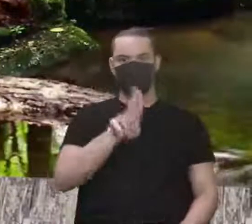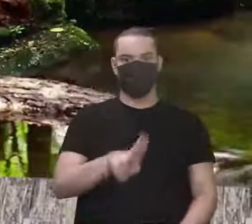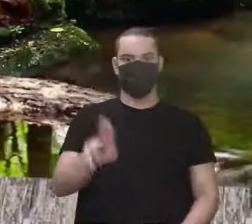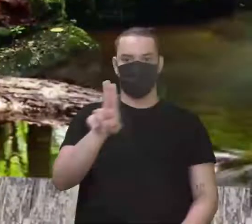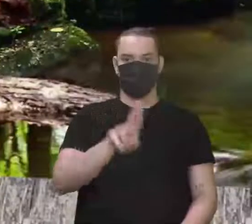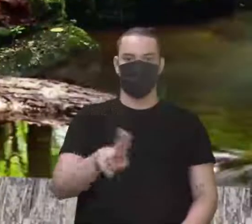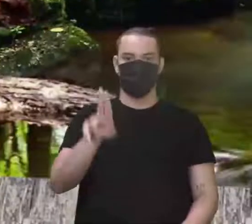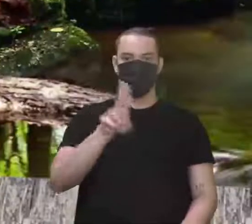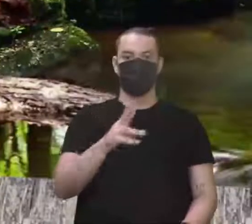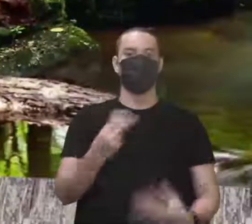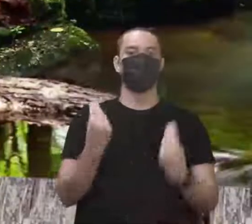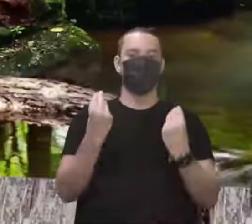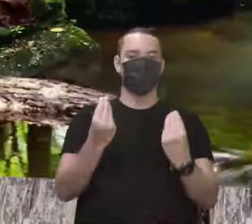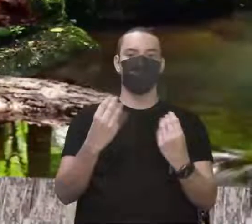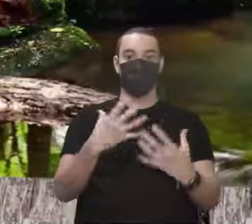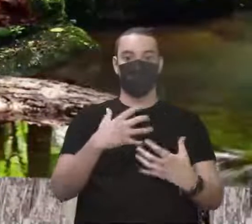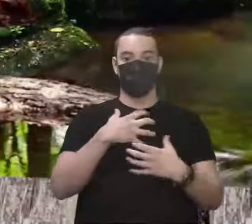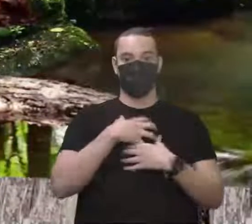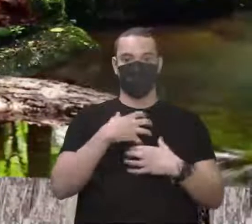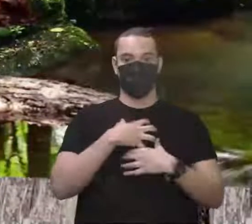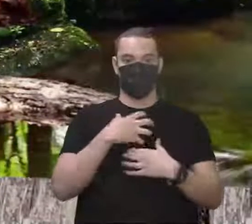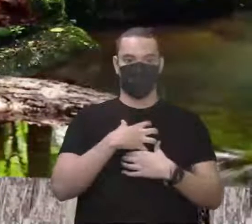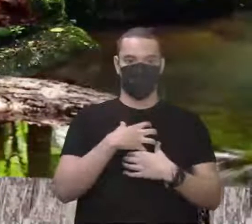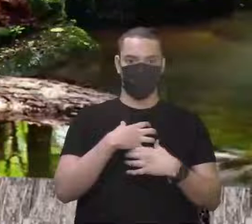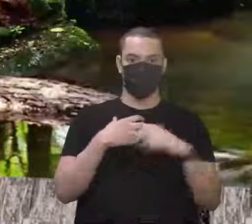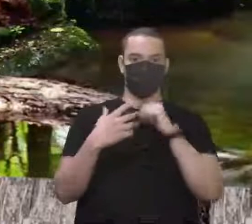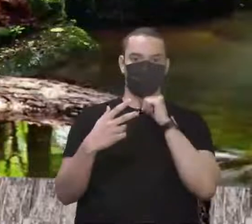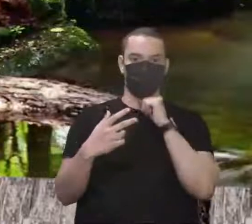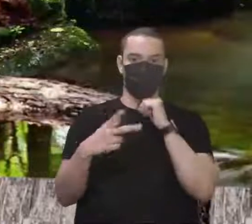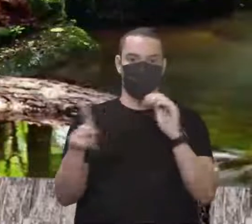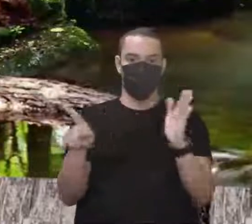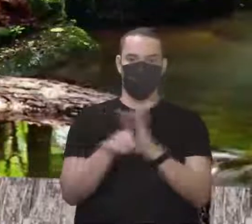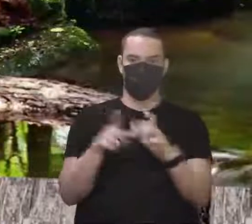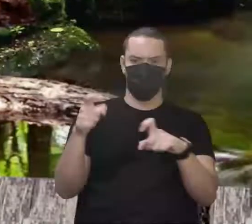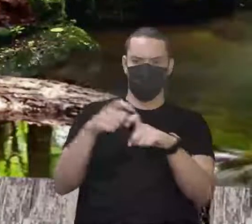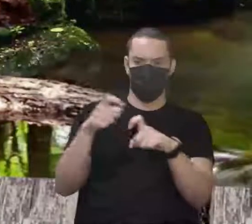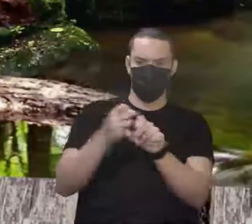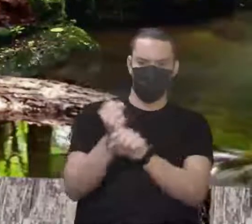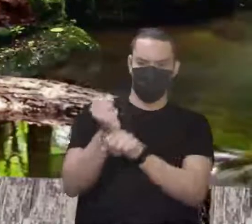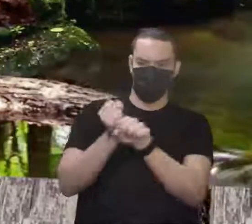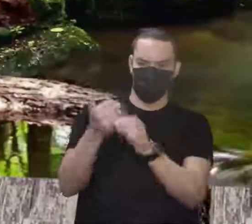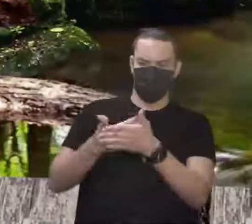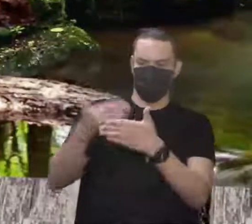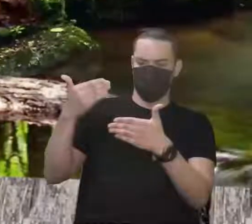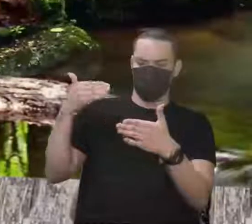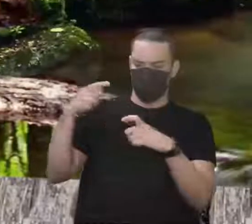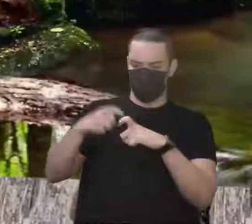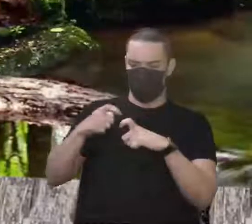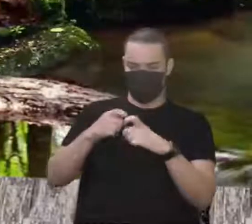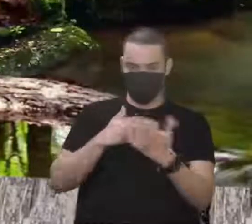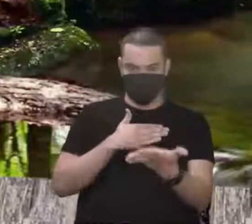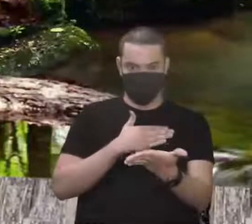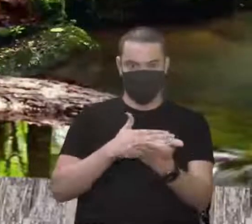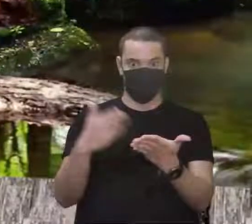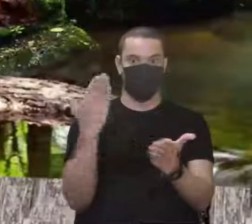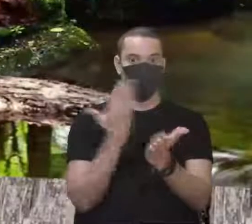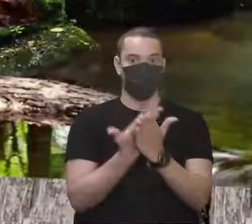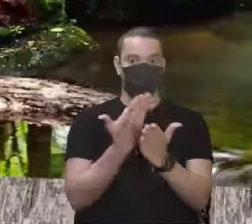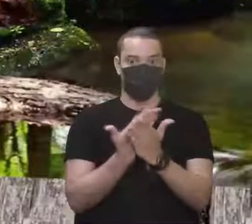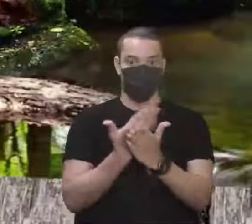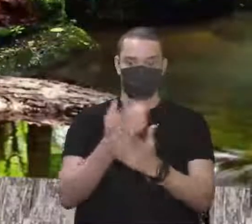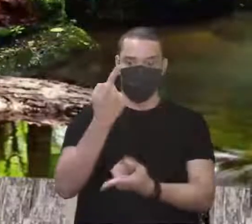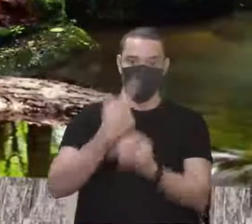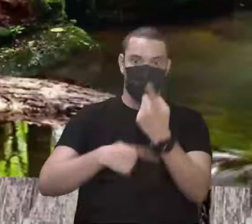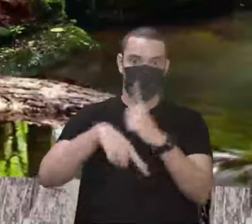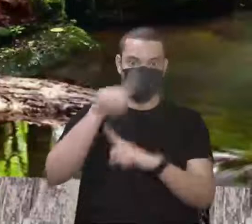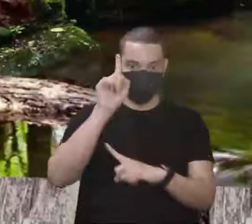utilizada aí, era a forma médica de anos atrás. Quando a medicina começou o processo de estudo,